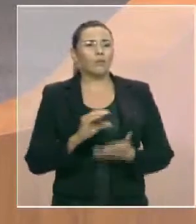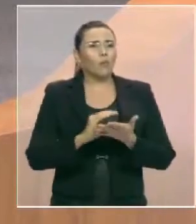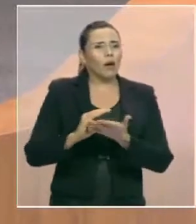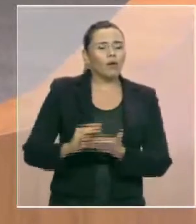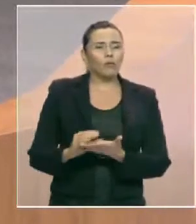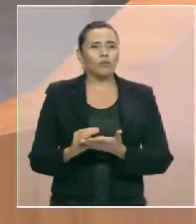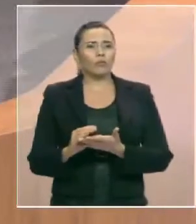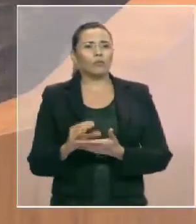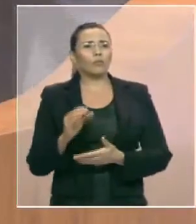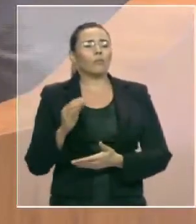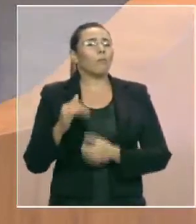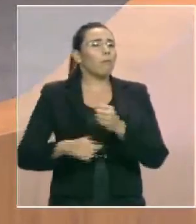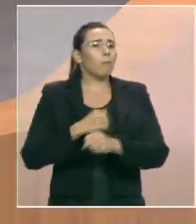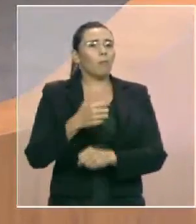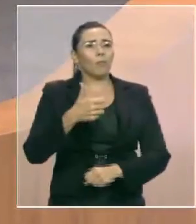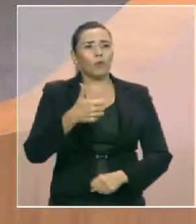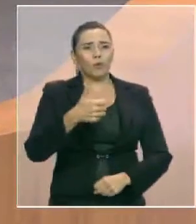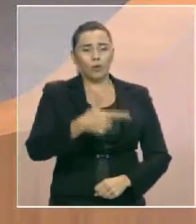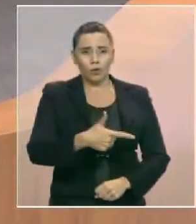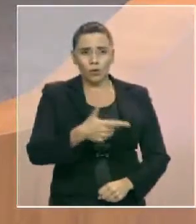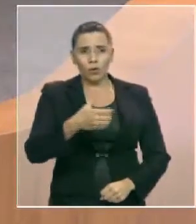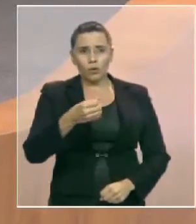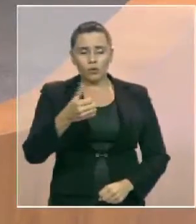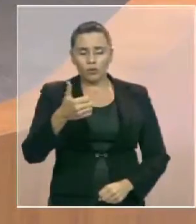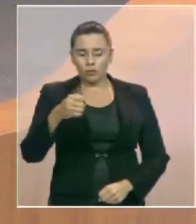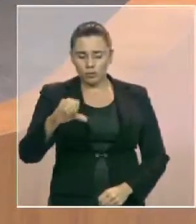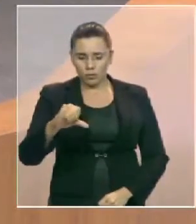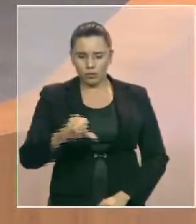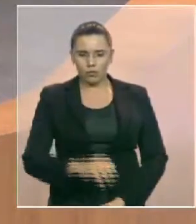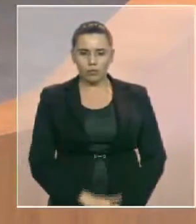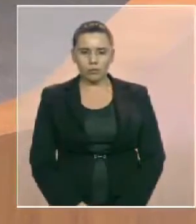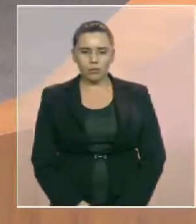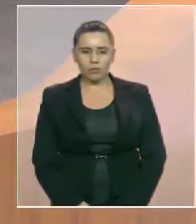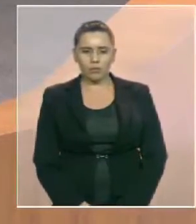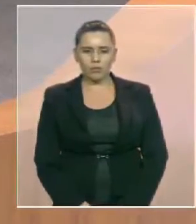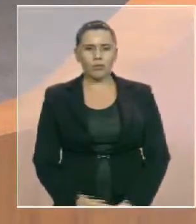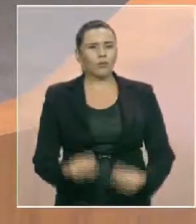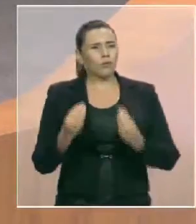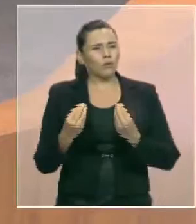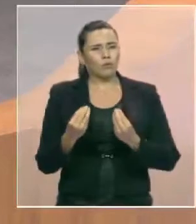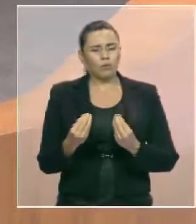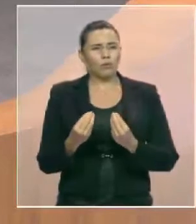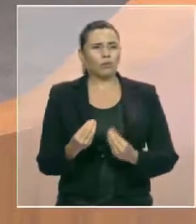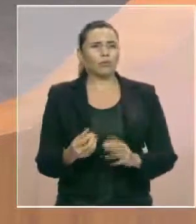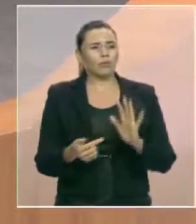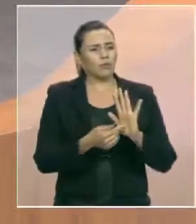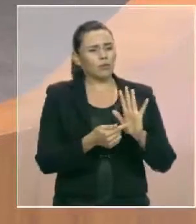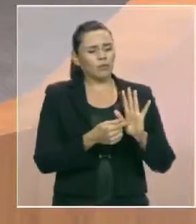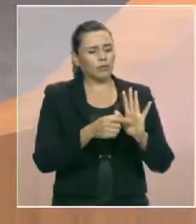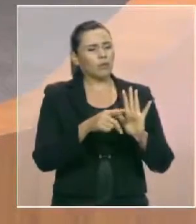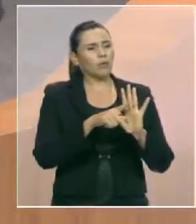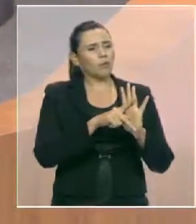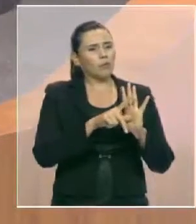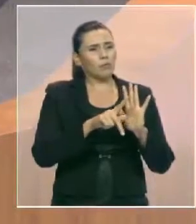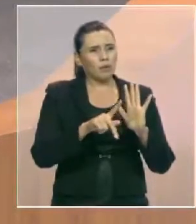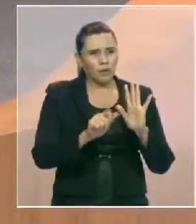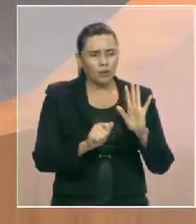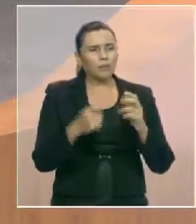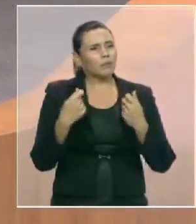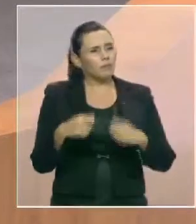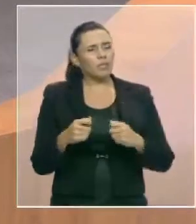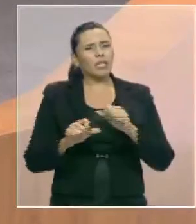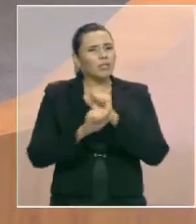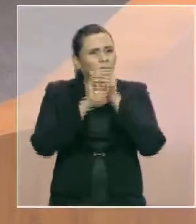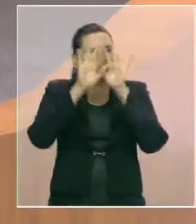nós aqui aprovarmos um projeto de lei irresponsável, que não prevê investimento em 2019, quando nós chegamos